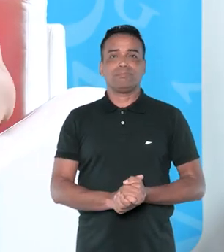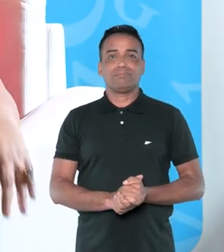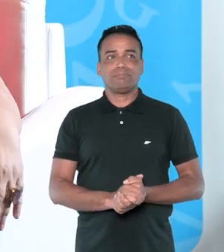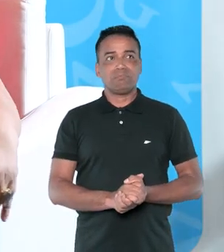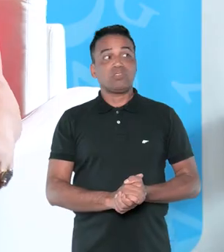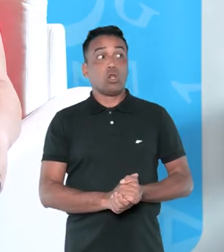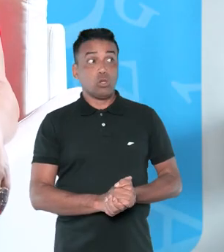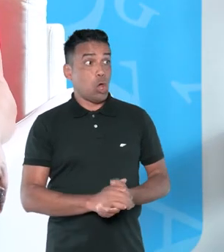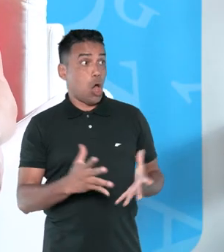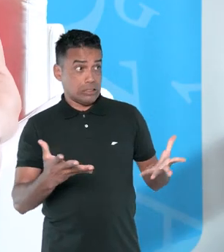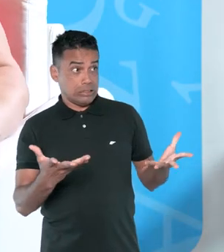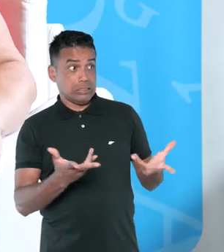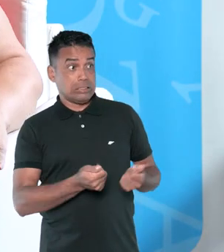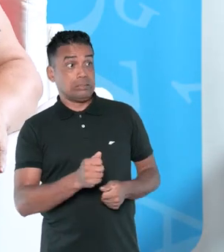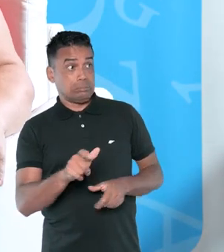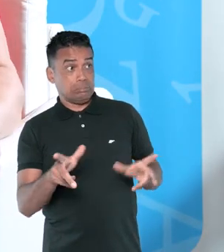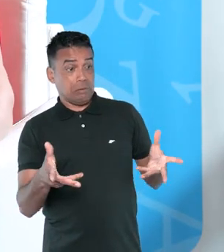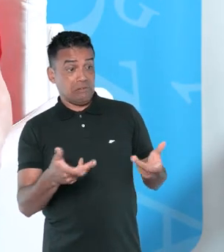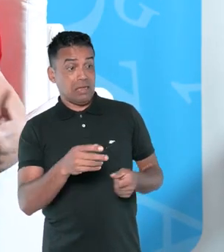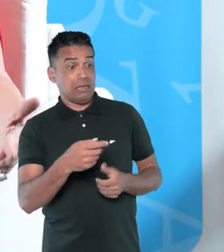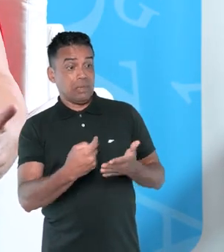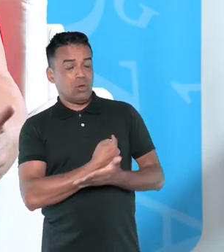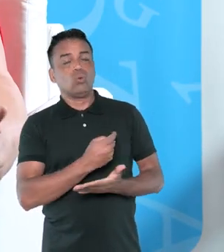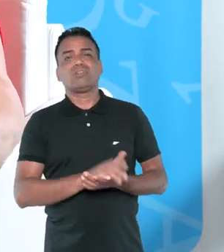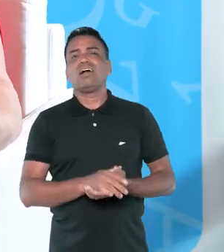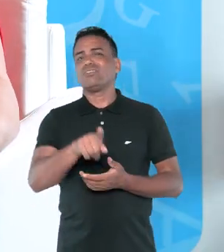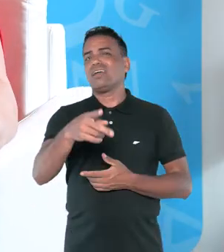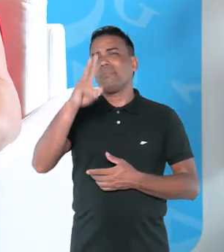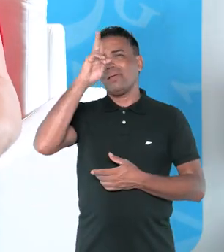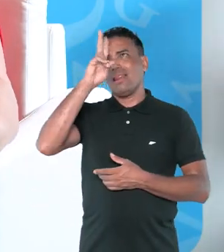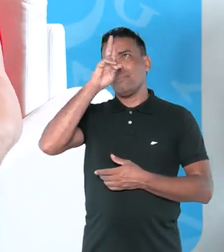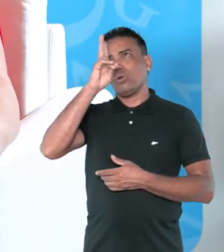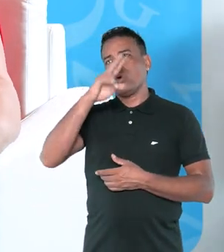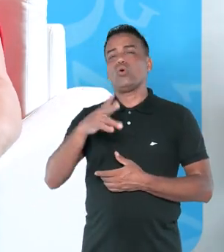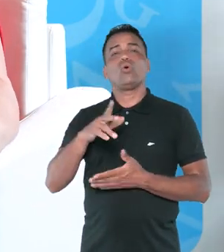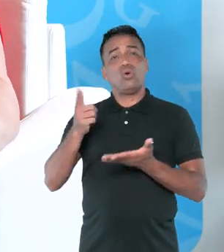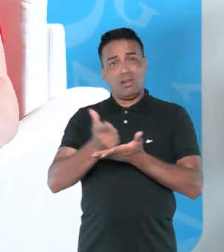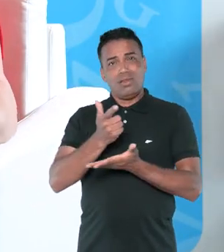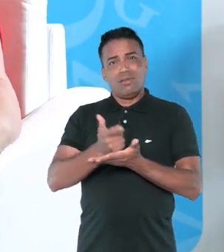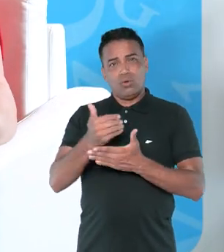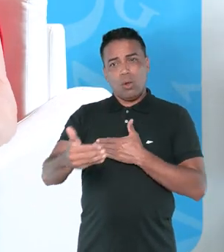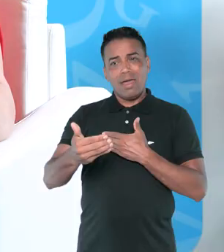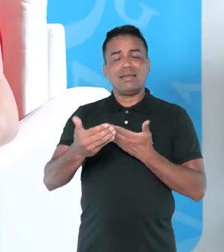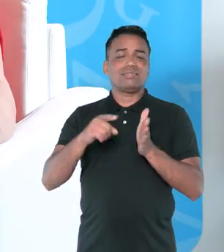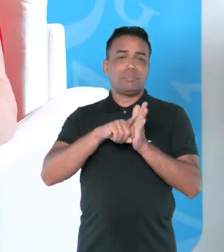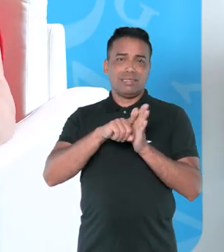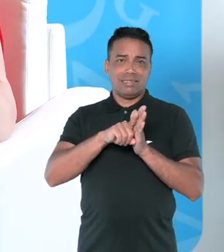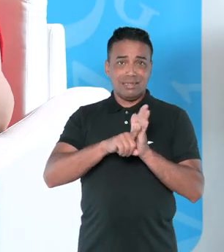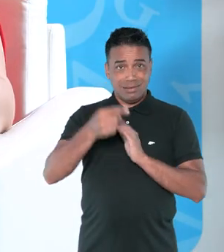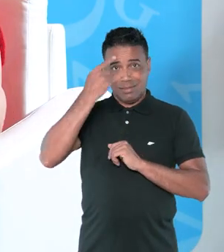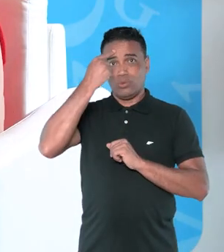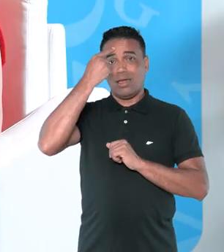Foi pesado. Não, mas você me lembrou uma coisa. O livro começa com a pesquisa começa, a